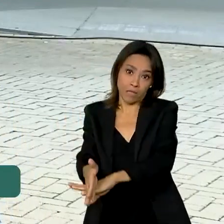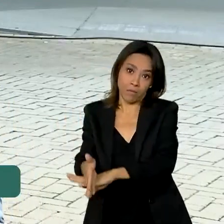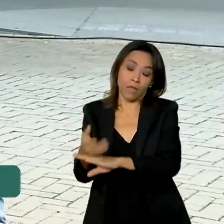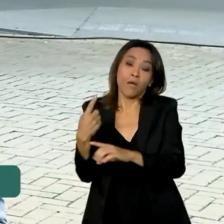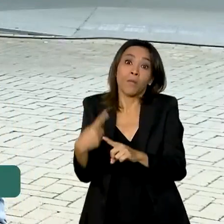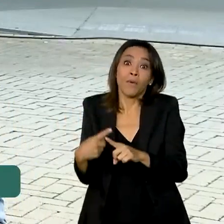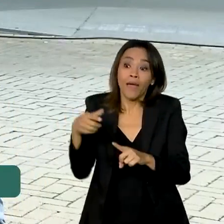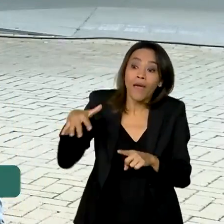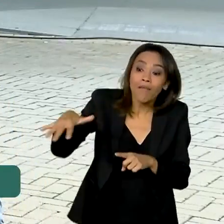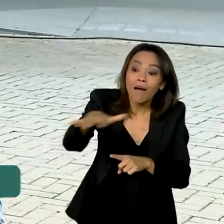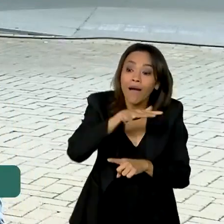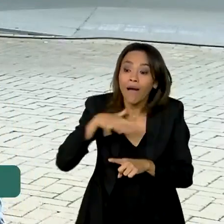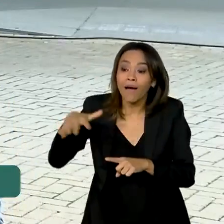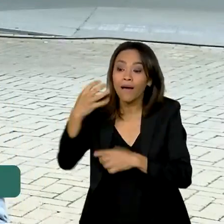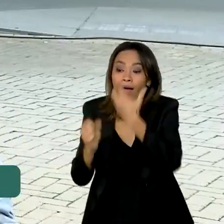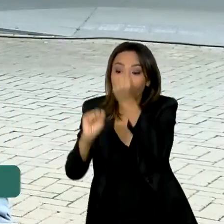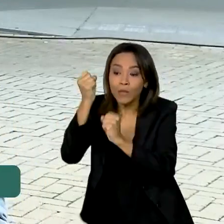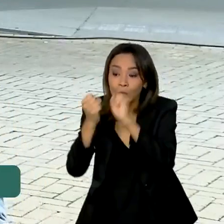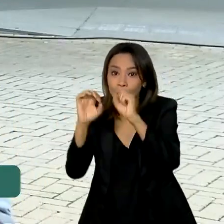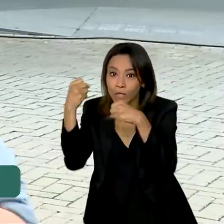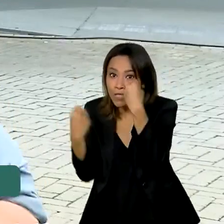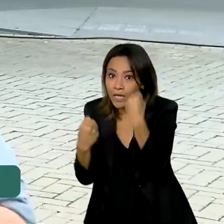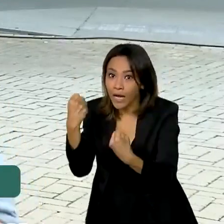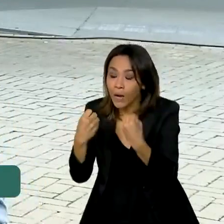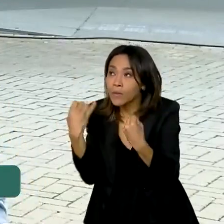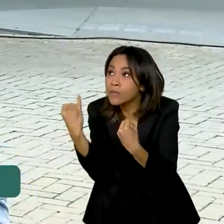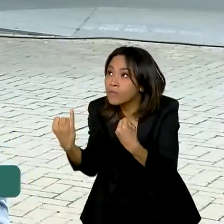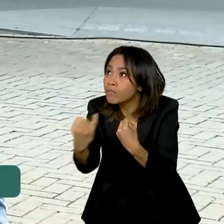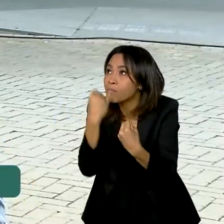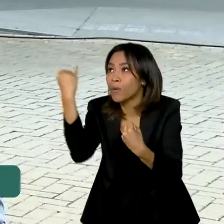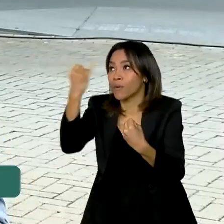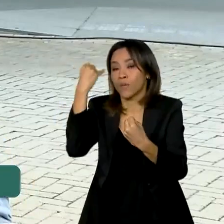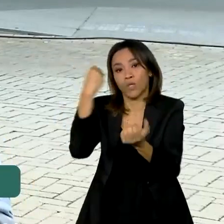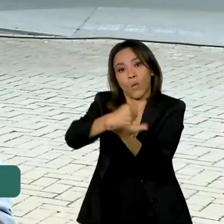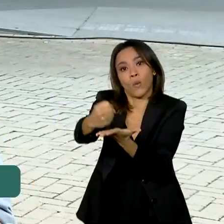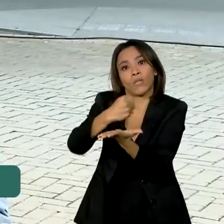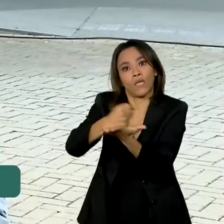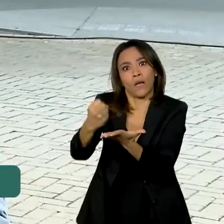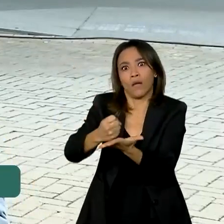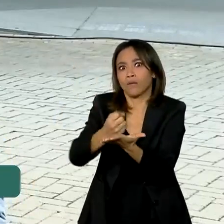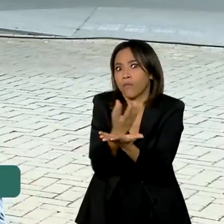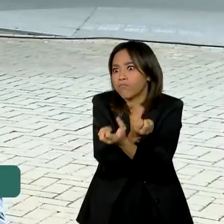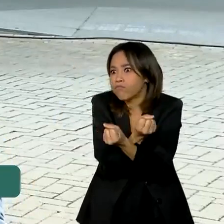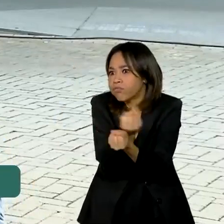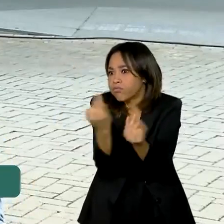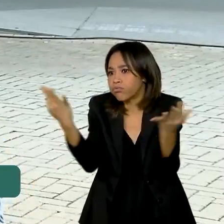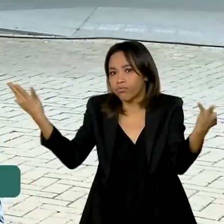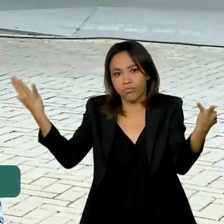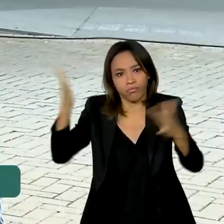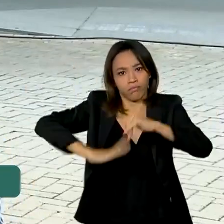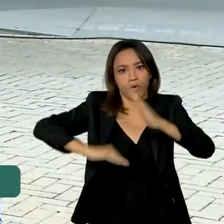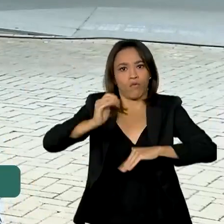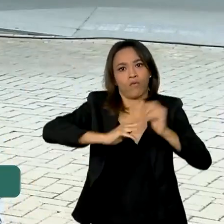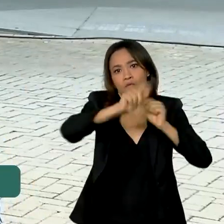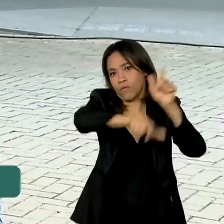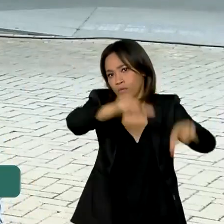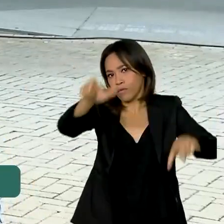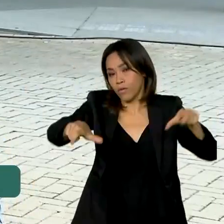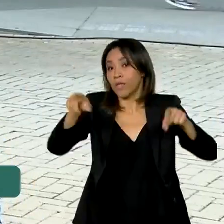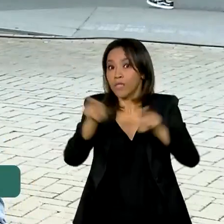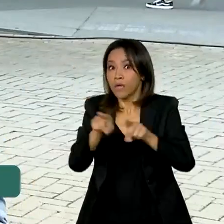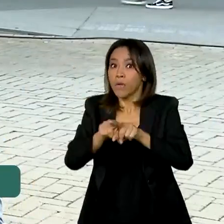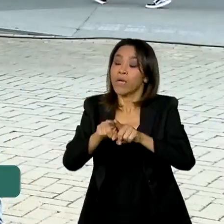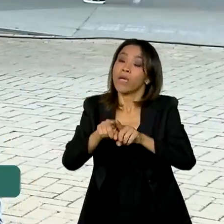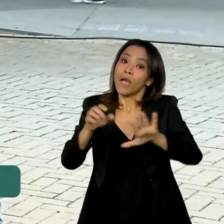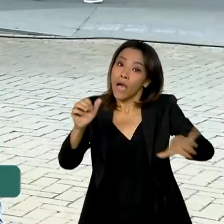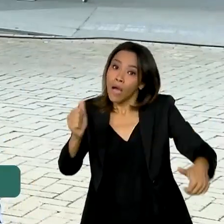mais importantes do país, emprega muitos profissionais e ajuda também a alavancar diversos